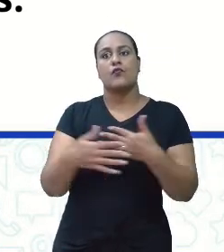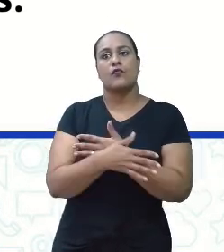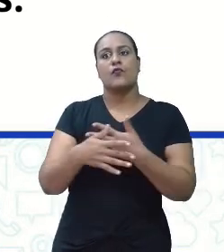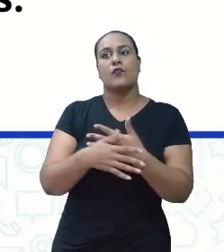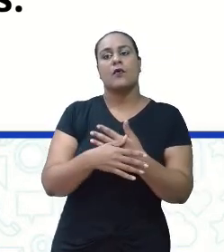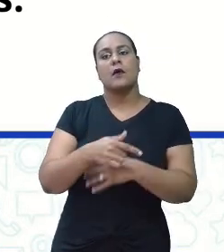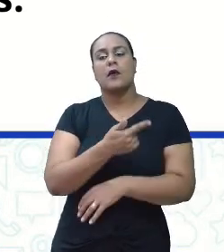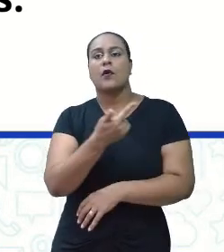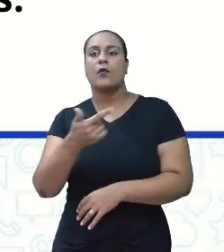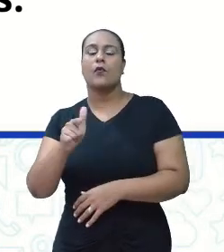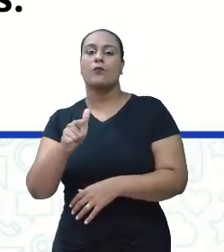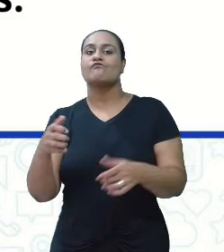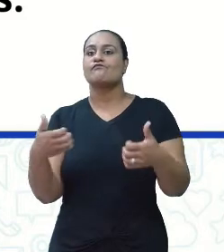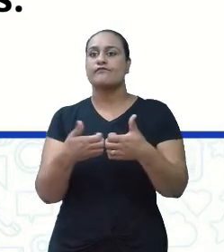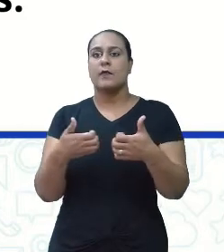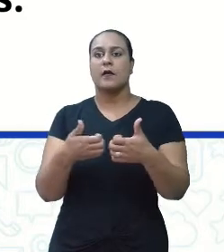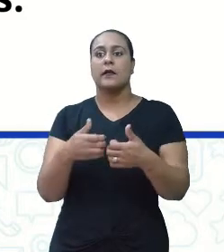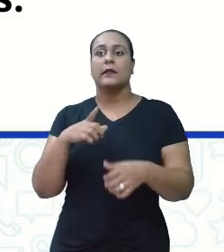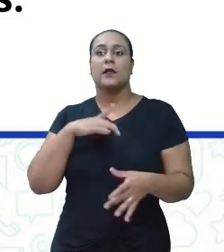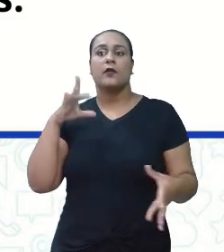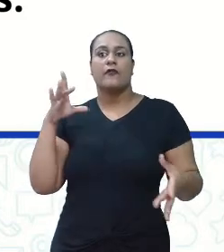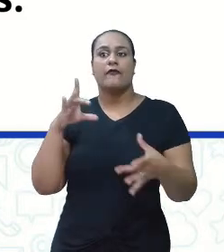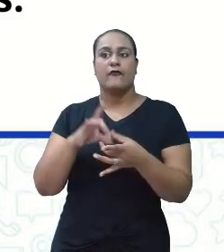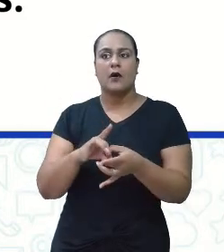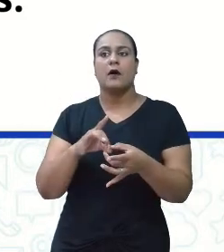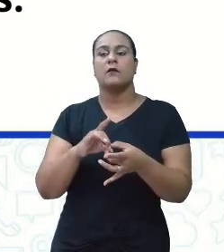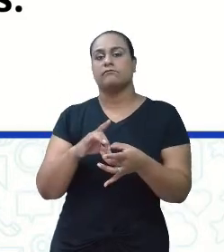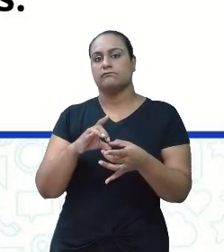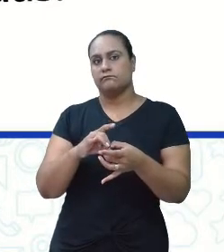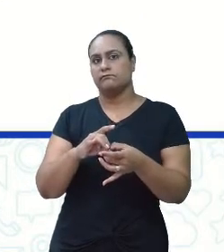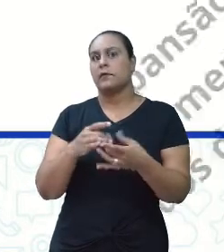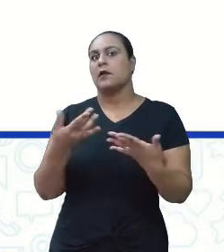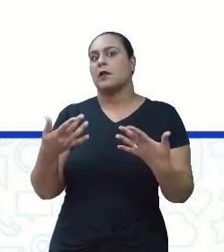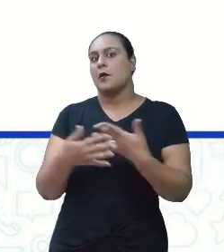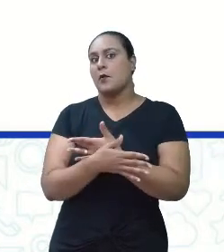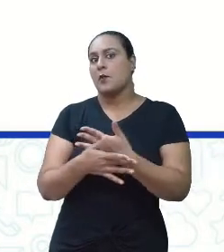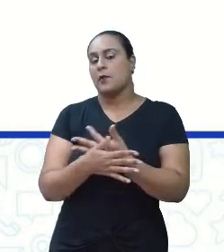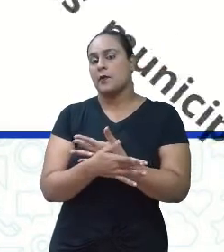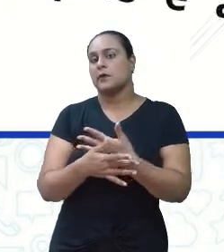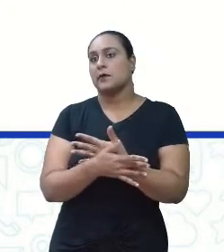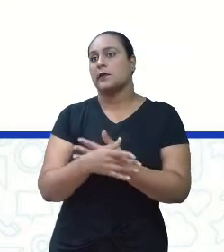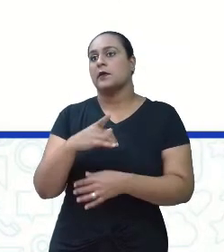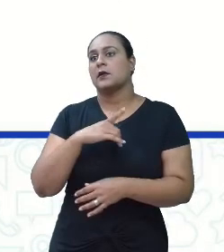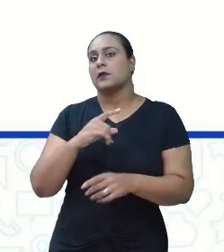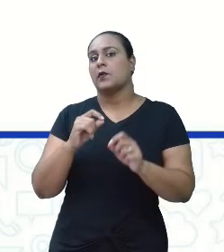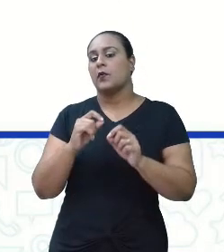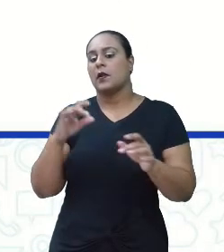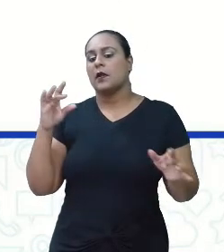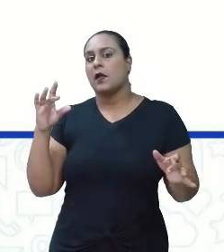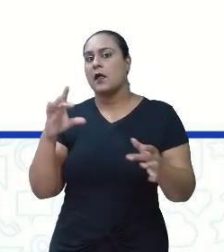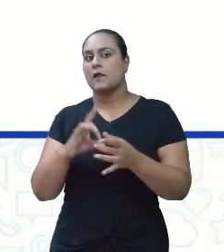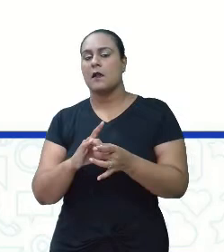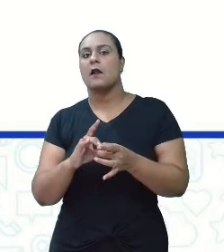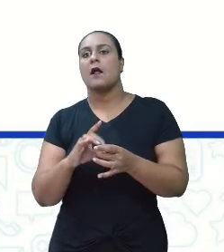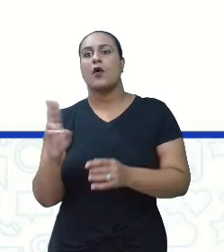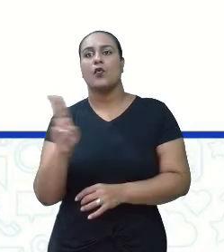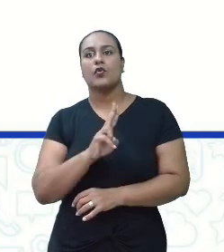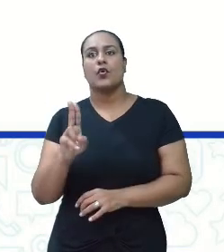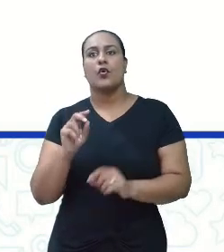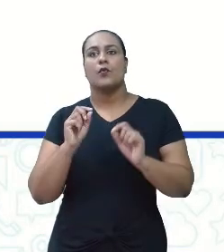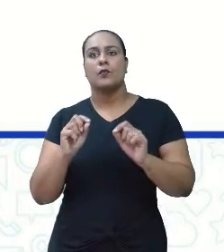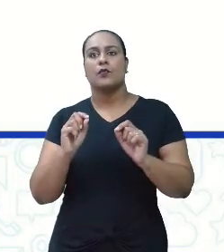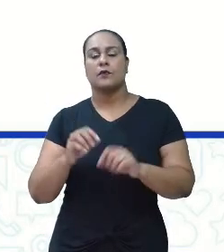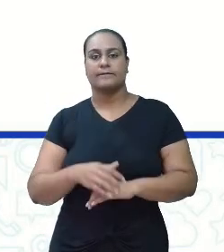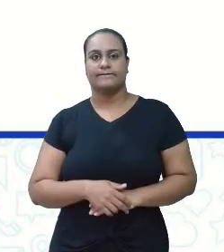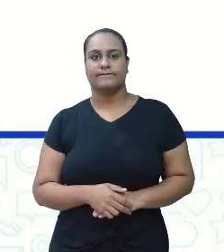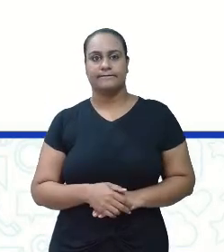entorno, tendo aí uma integração física das manchas urbanizadas, que já vai nos atrelar a um nomezinho chamado, a